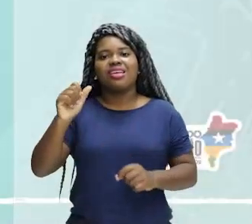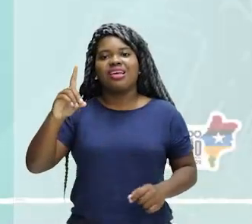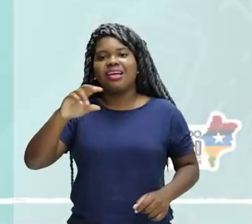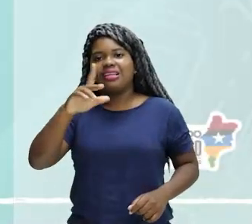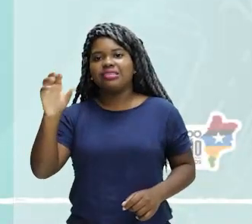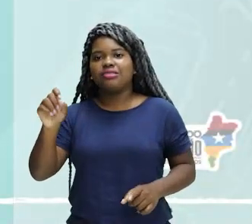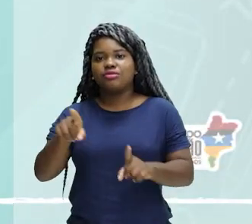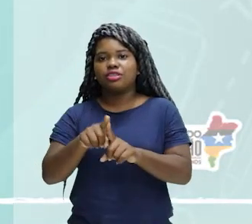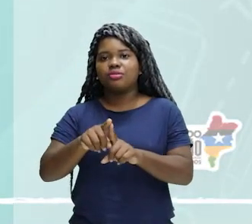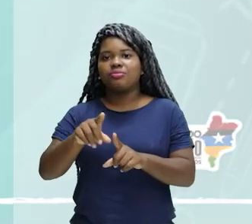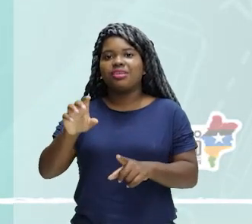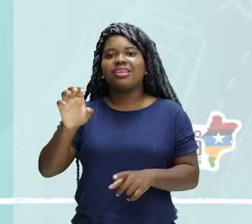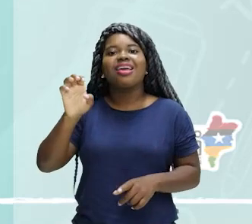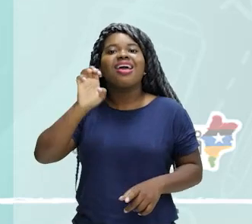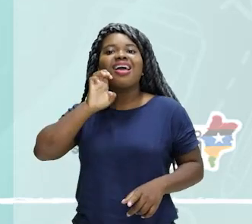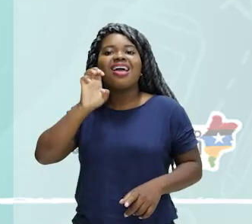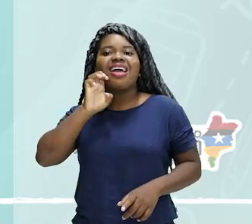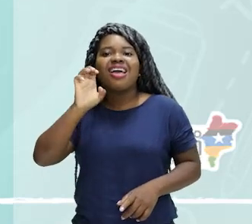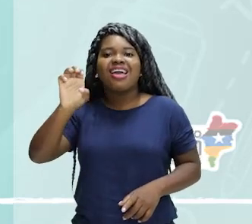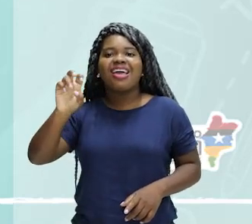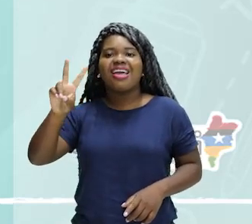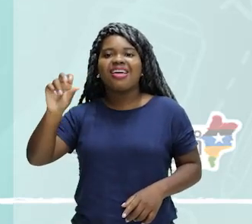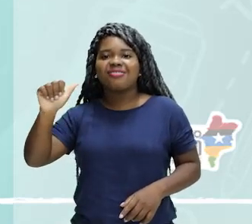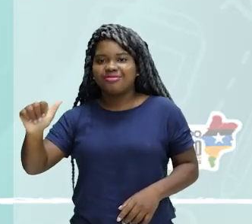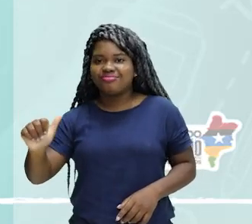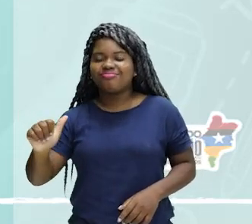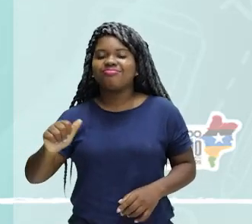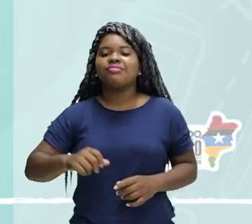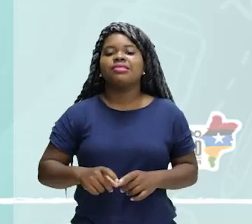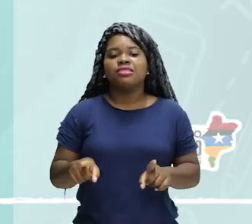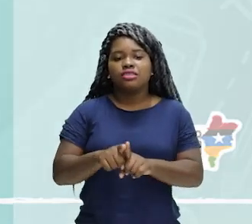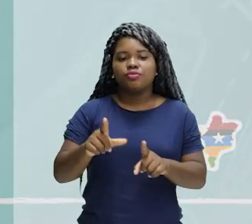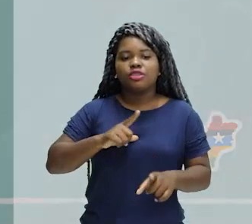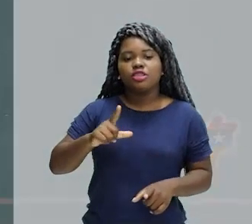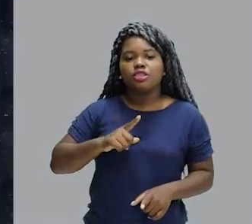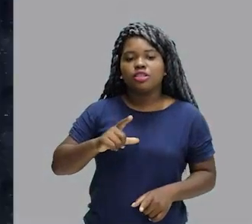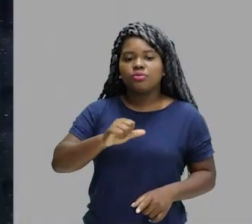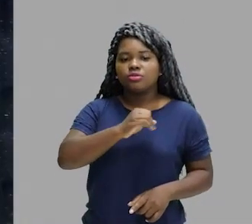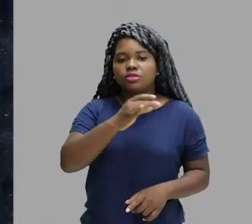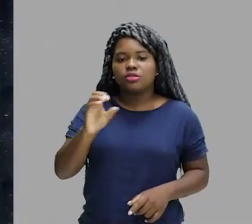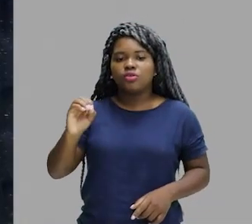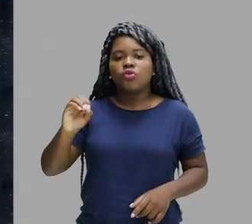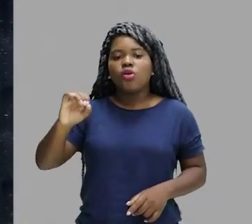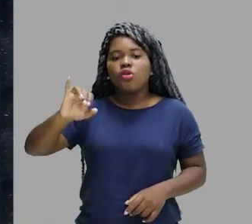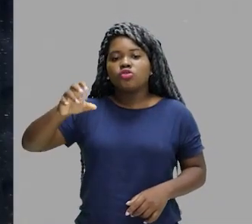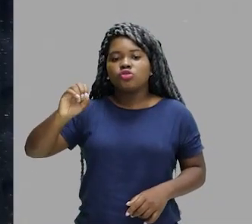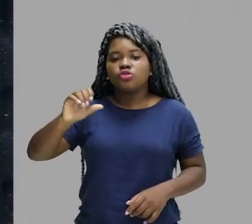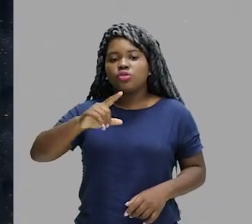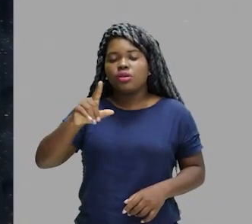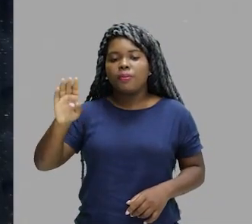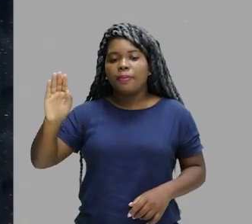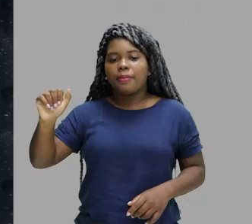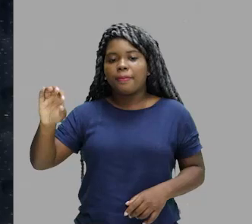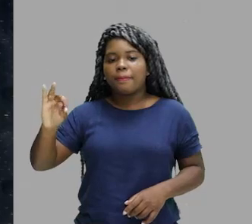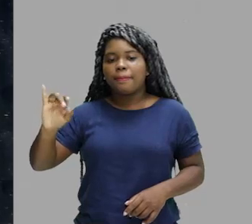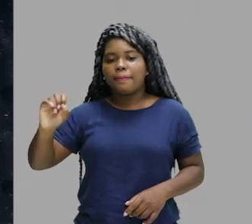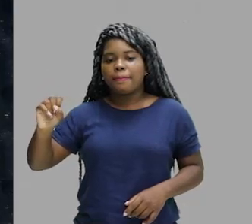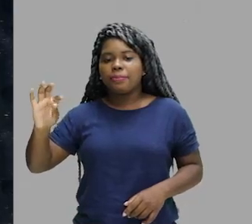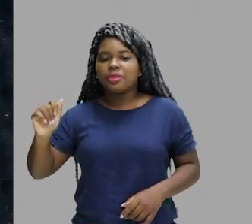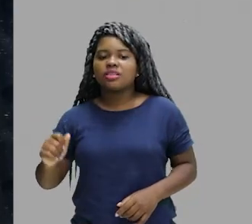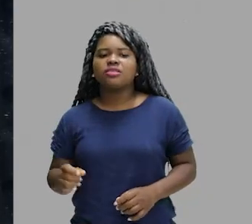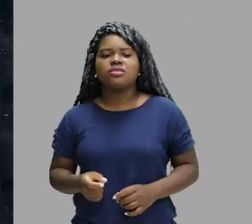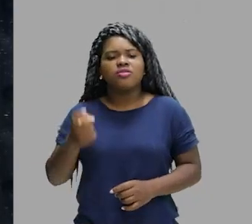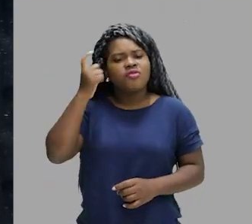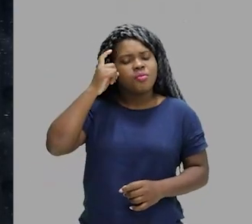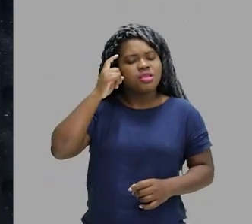tinha um caráter religioso muito forte. São João Batista, né, que vai questionar sobre a própria criação e a